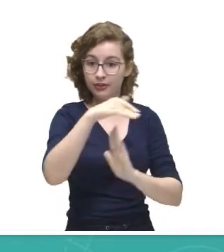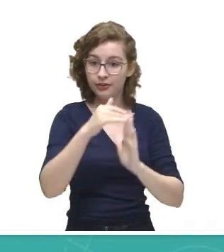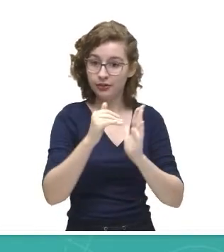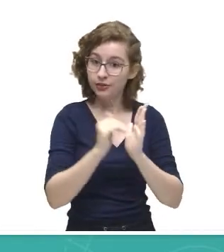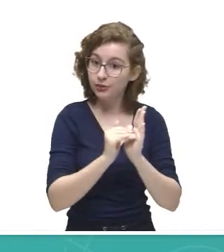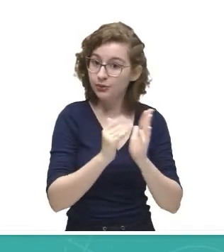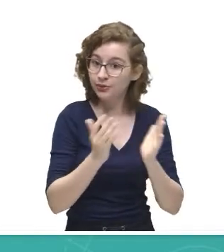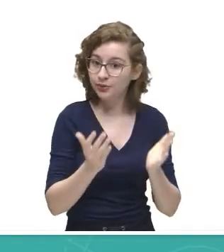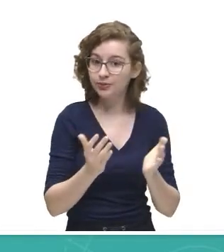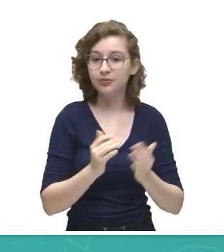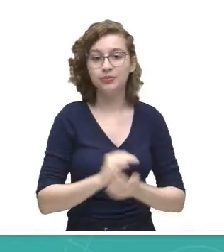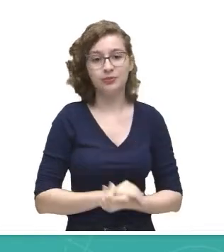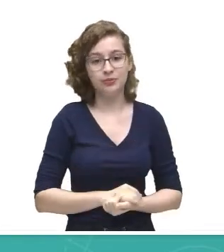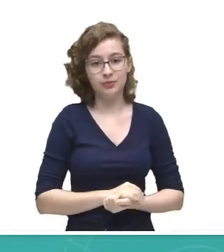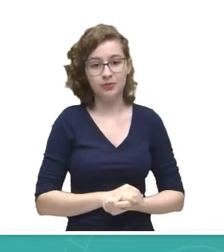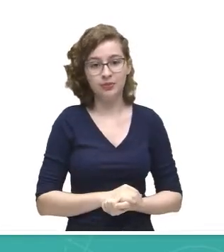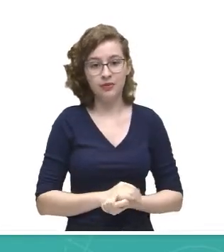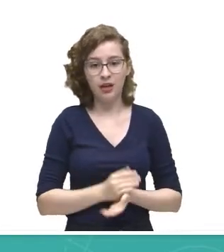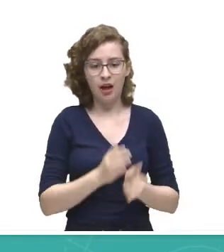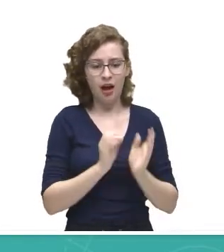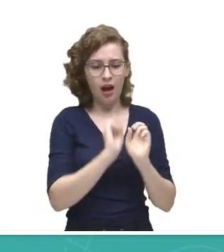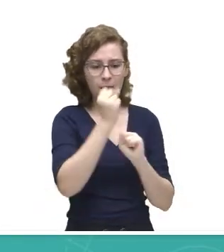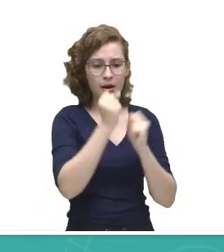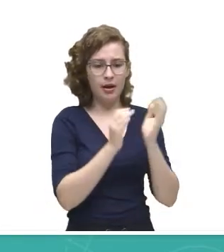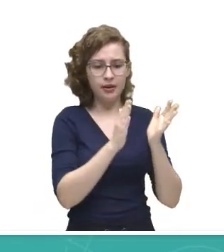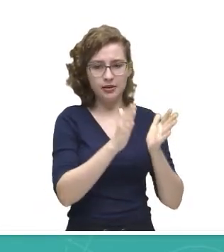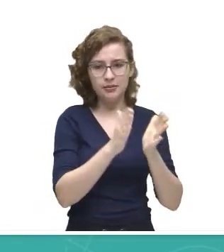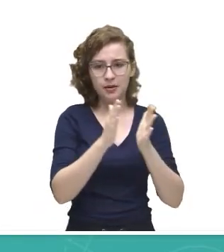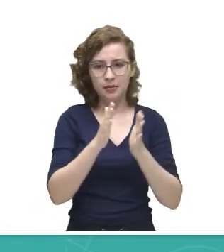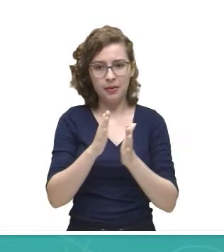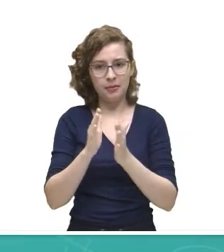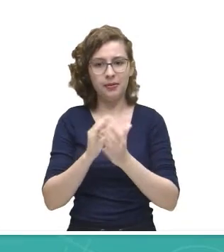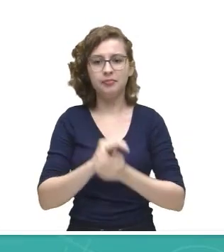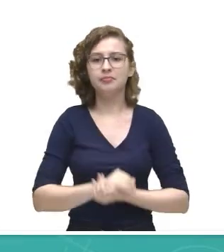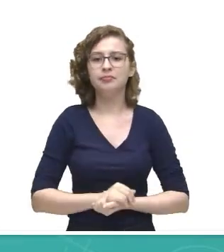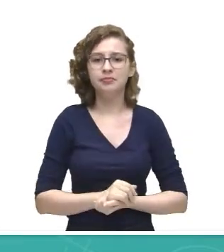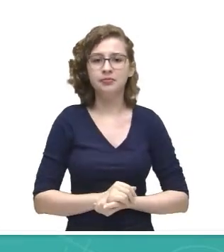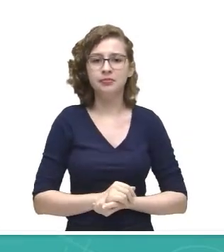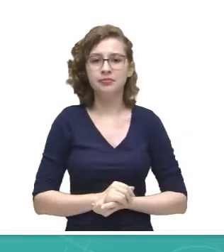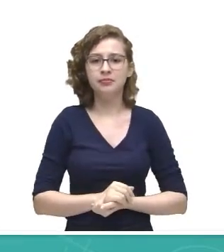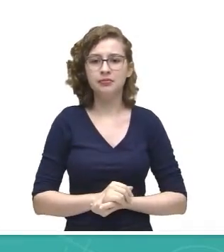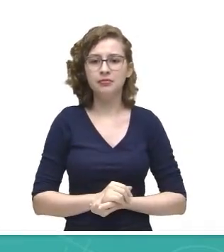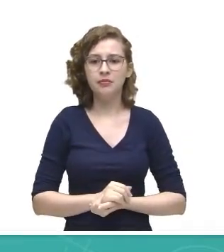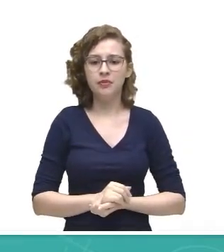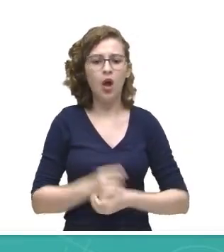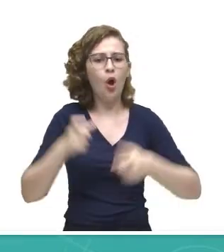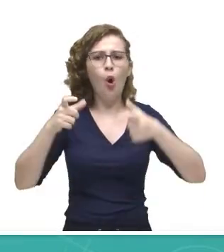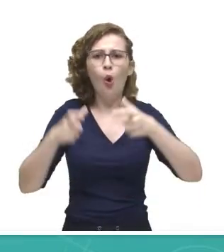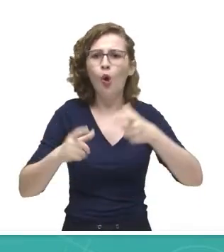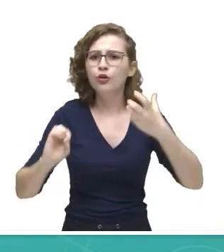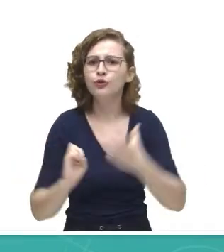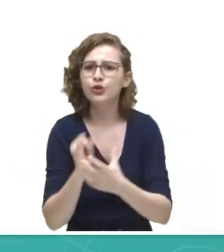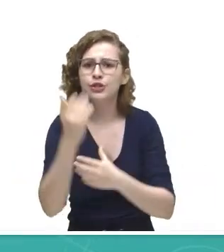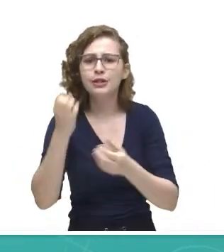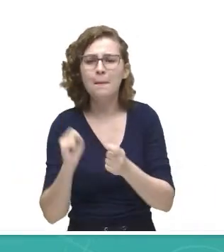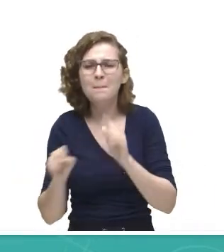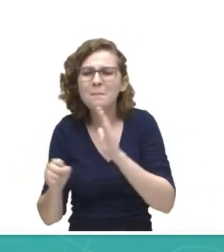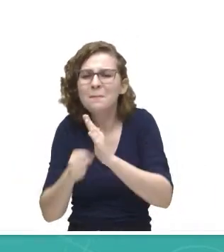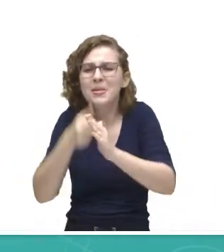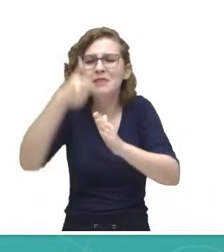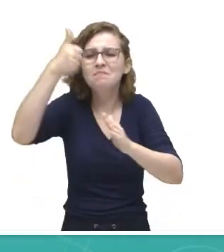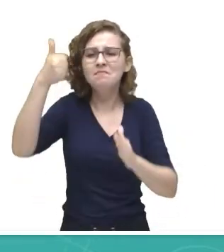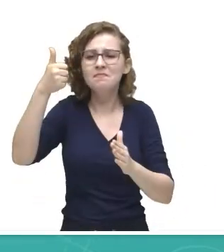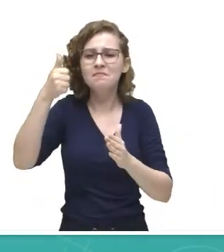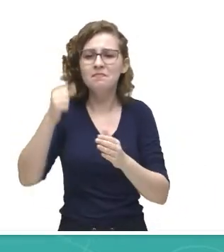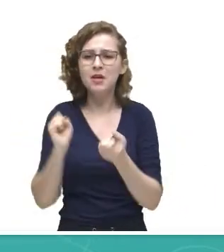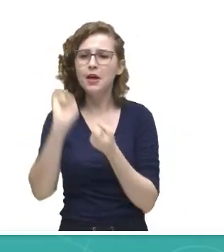tarefas dentro da indústria e as máquinas vão fazer esses motivos. Professora, onde surgiu essas primeiras indústrias? Na